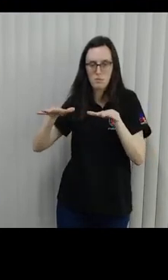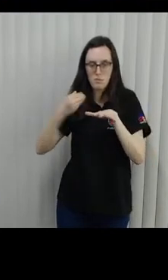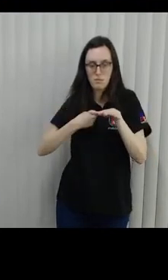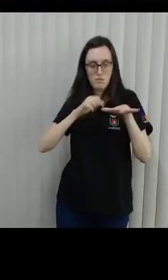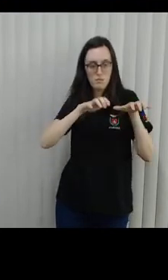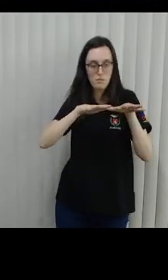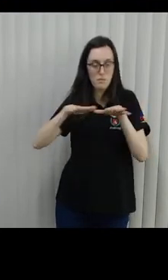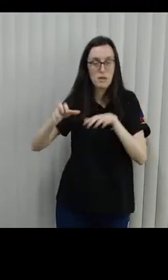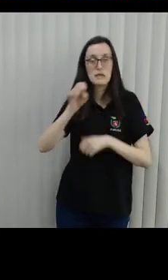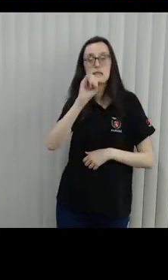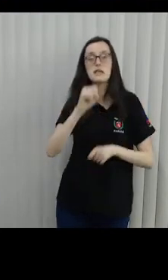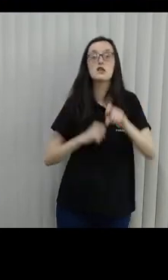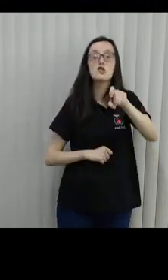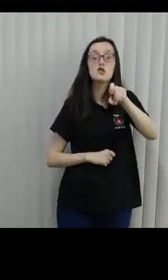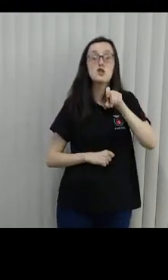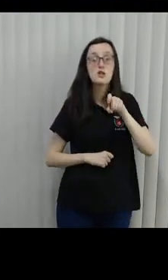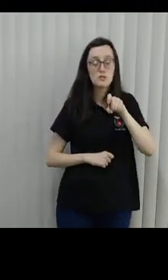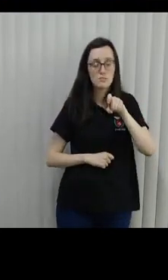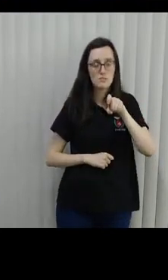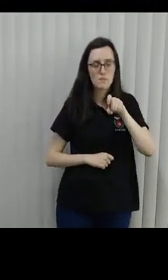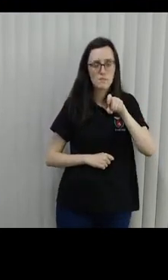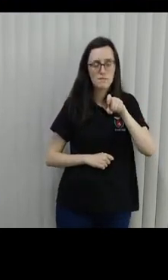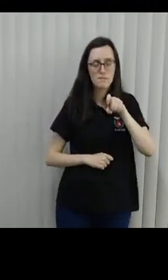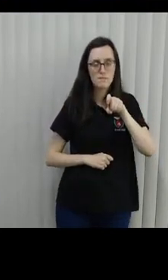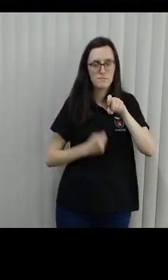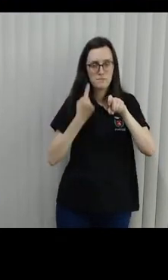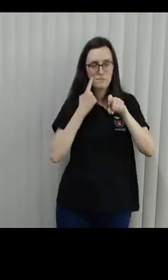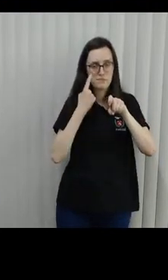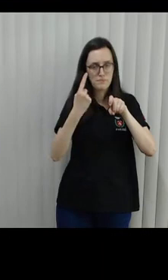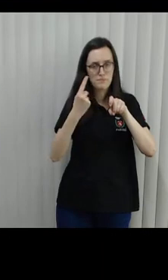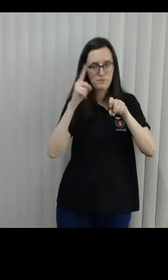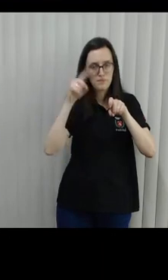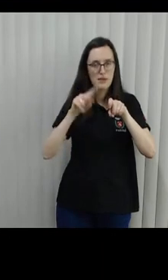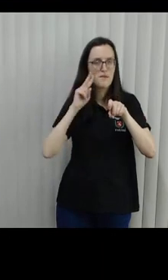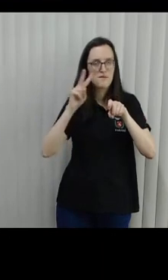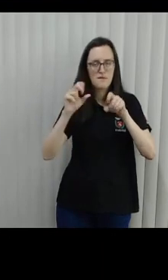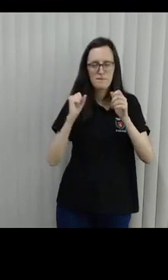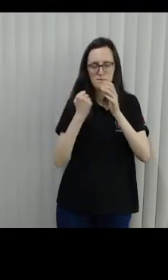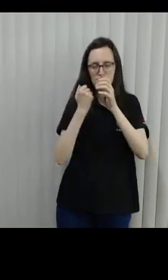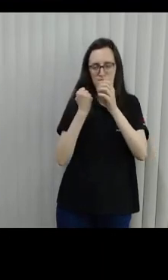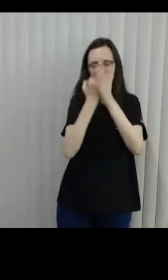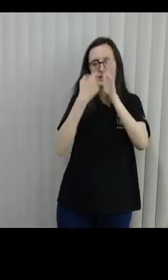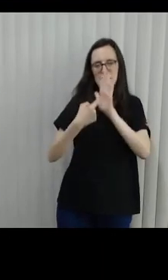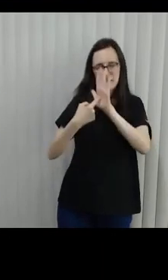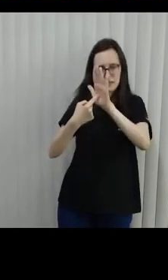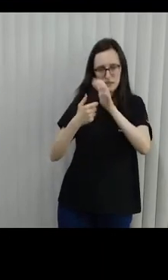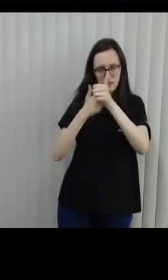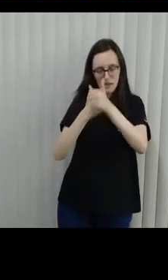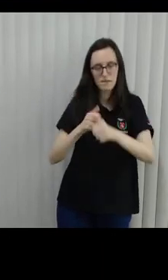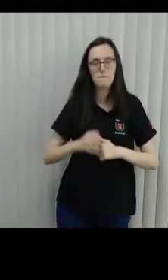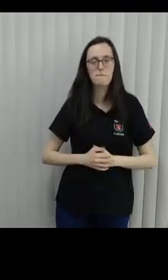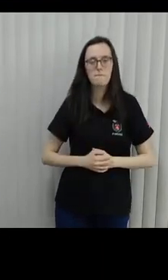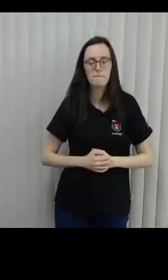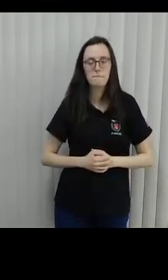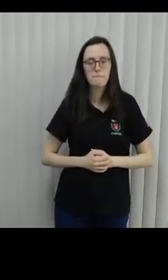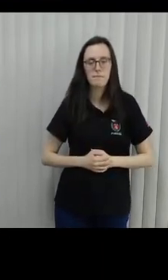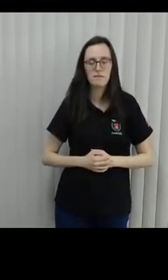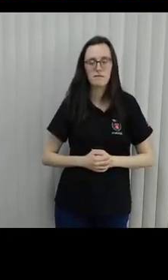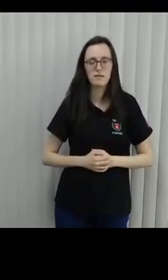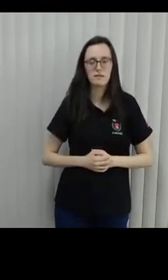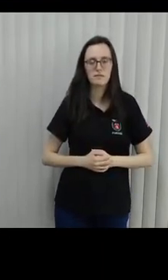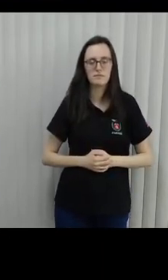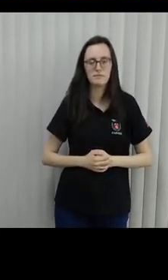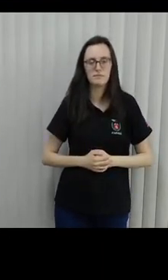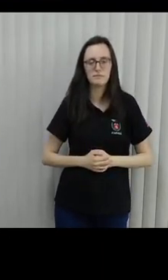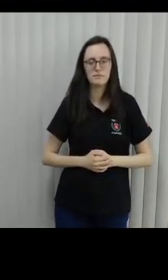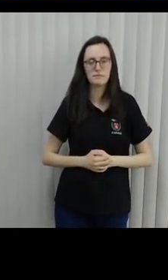a posição X, então aqui eu puxei esse daqui que é o sinalzinho de menor, vou lá em movimento e vou pegar a posição X. Se